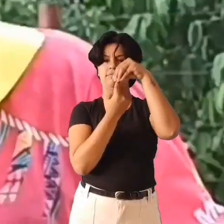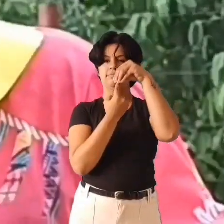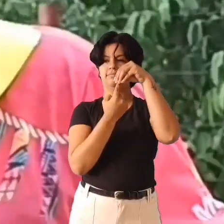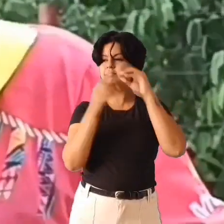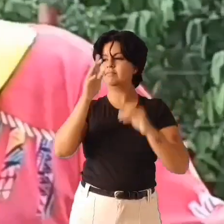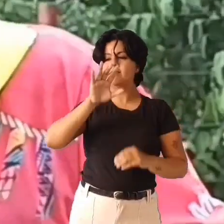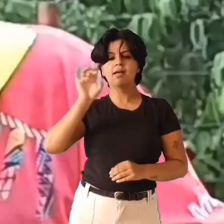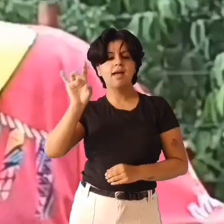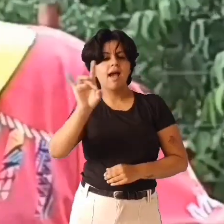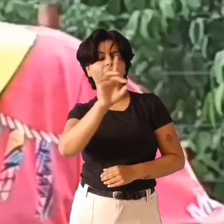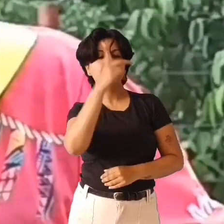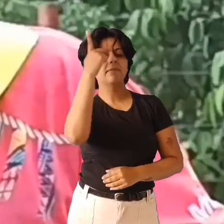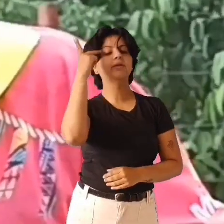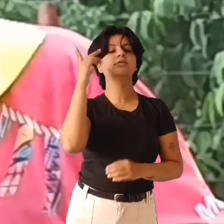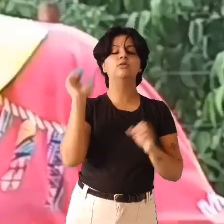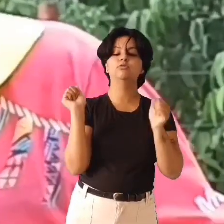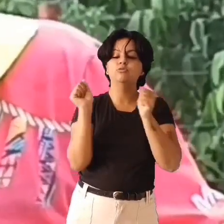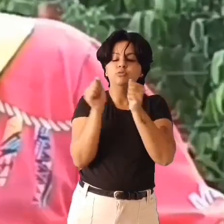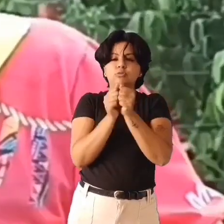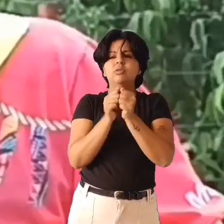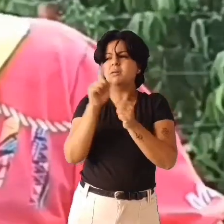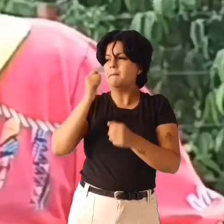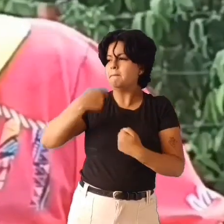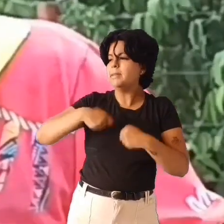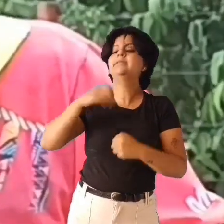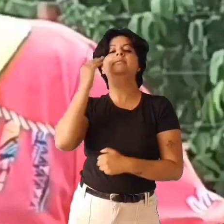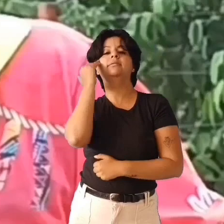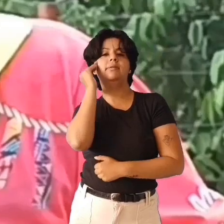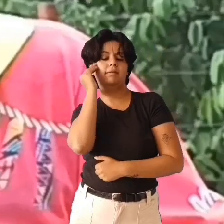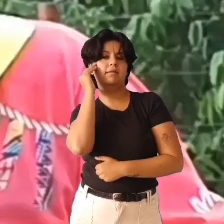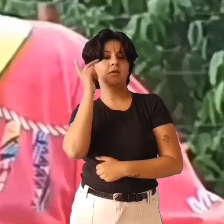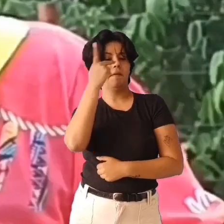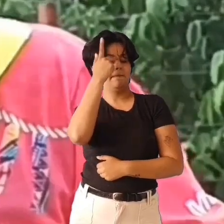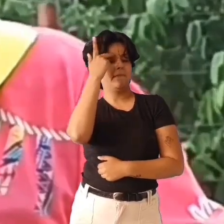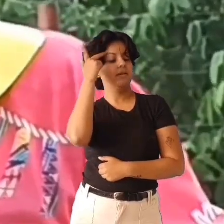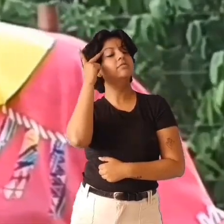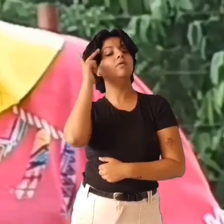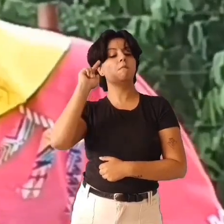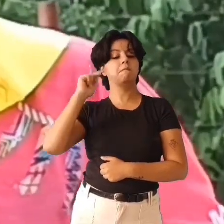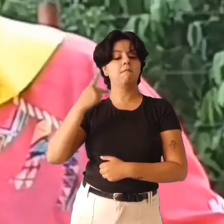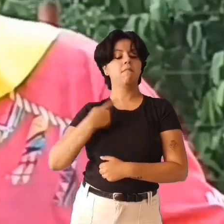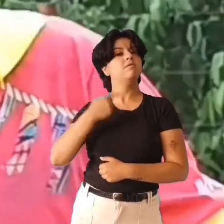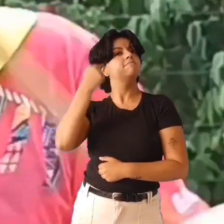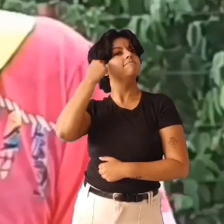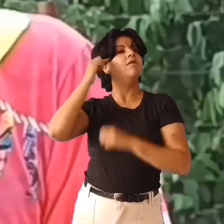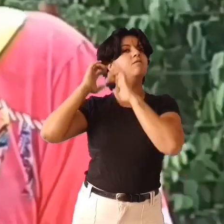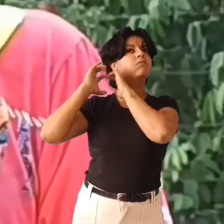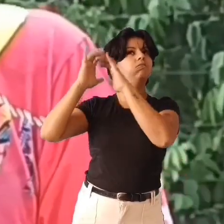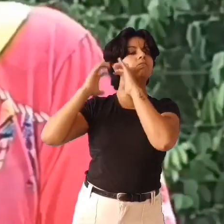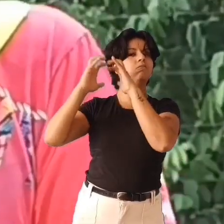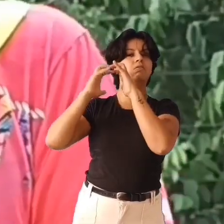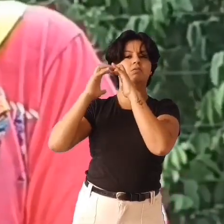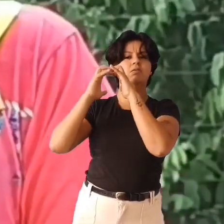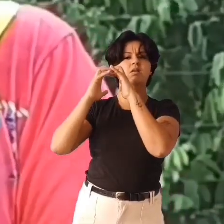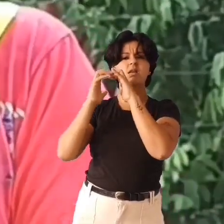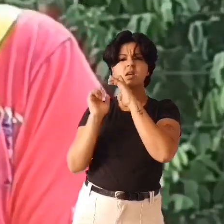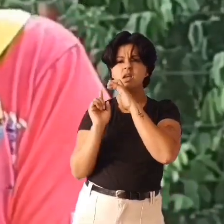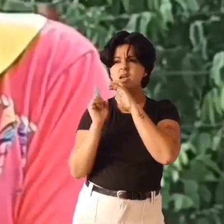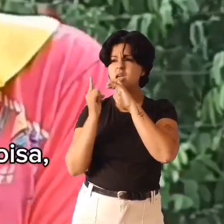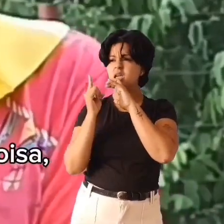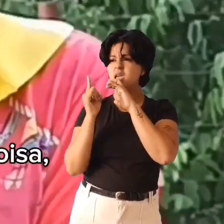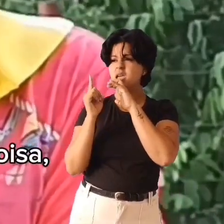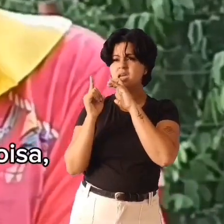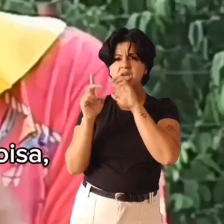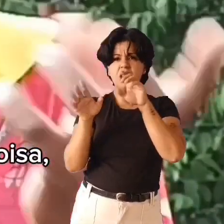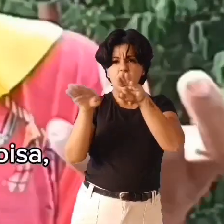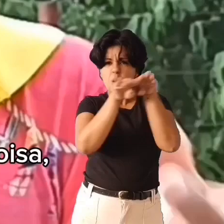Nós somos uma raça só e a gente precisa entender que nós somos seres pensantes e quem pensa, o pensamento eles não são iguais.